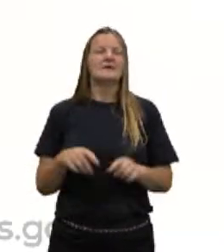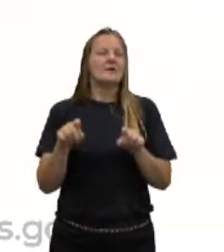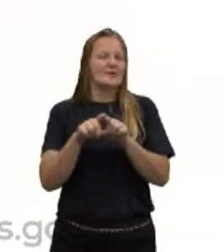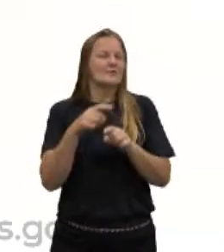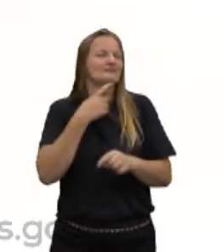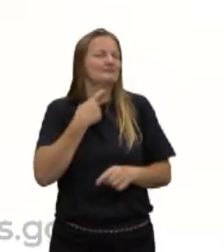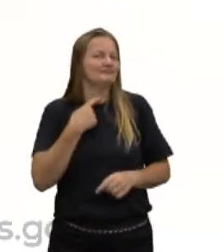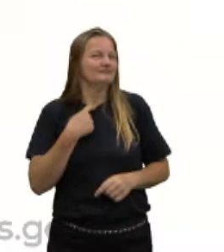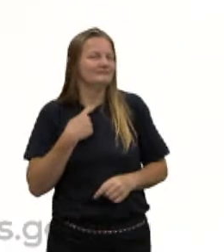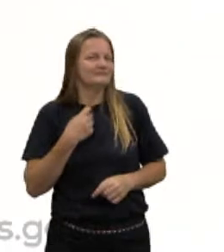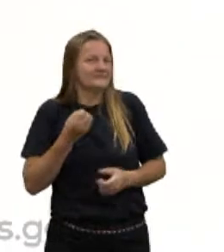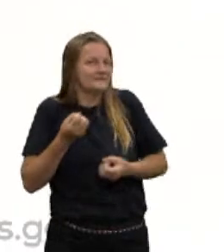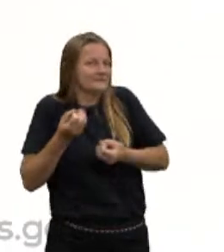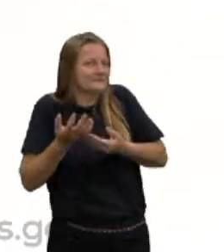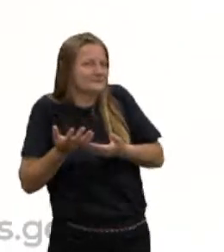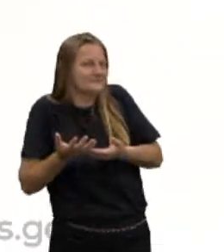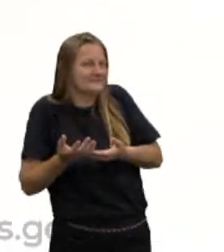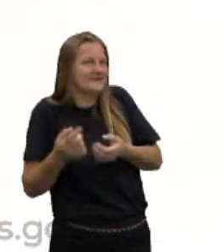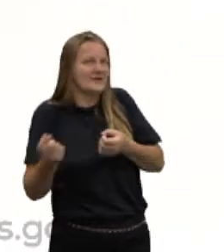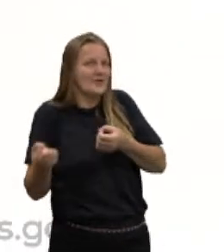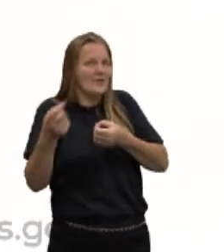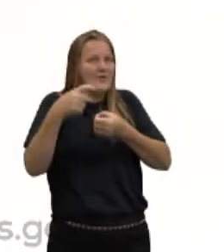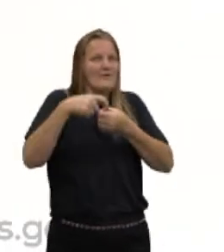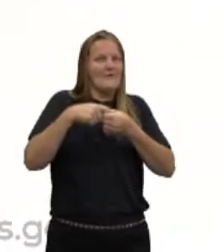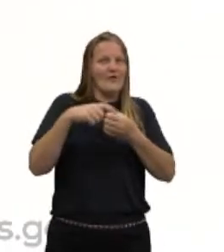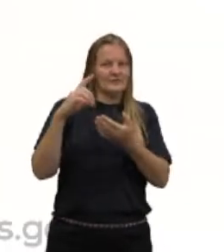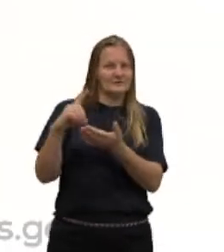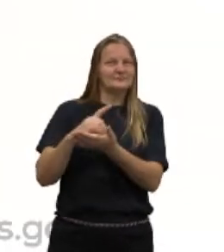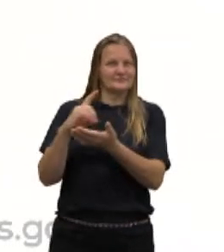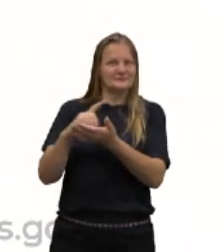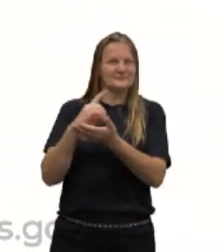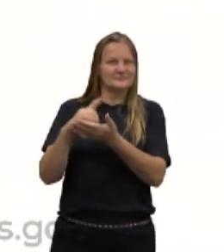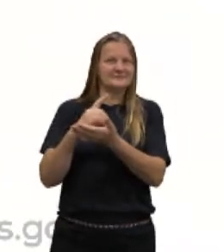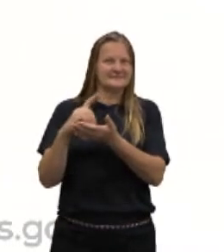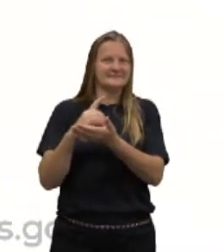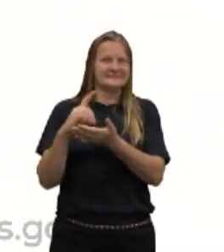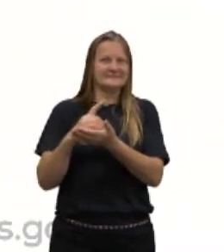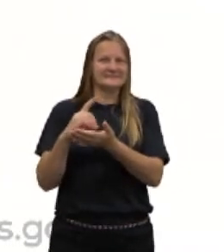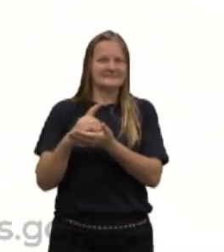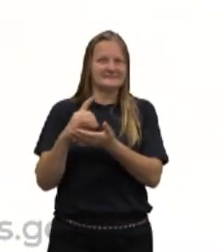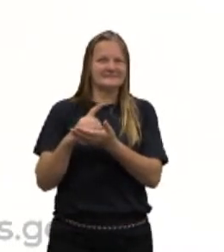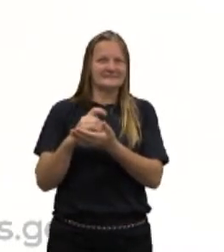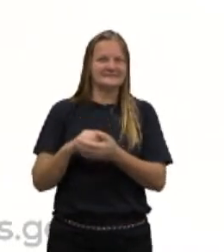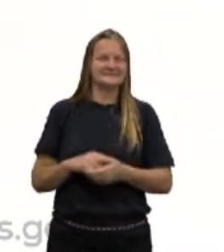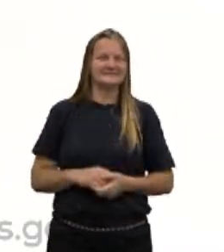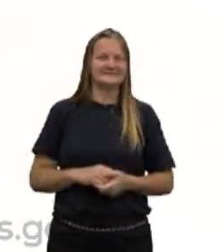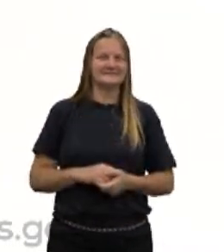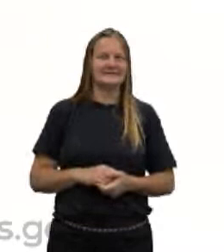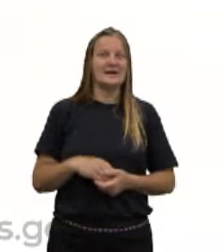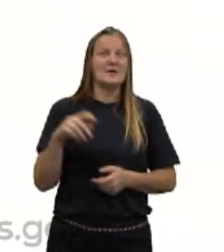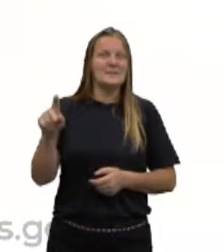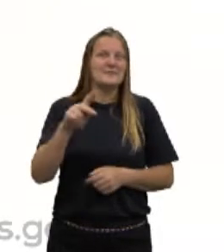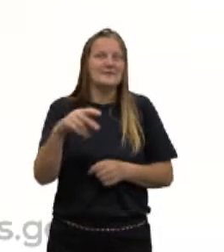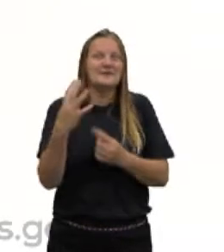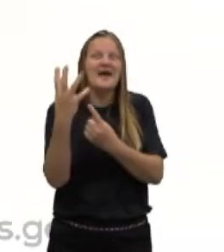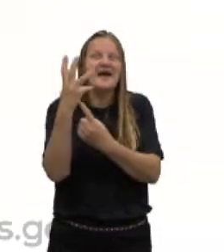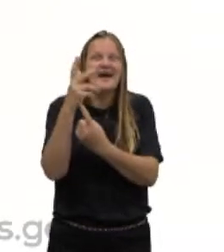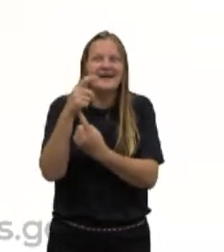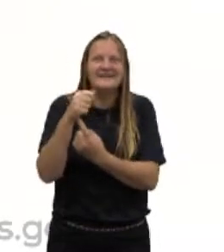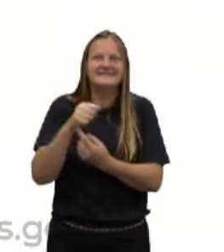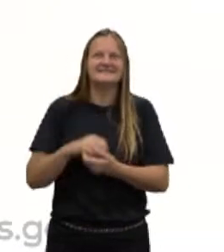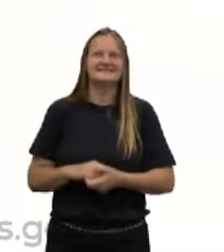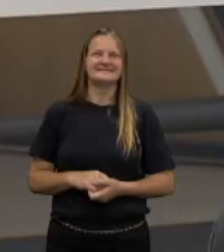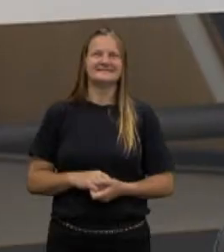À vontade, Luciana. Volta lá para o dicionário lá. Vai achar a dela ali agora. Opa, aqui. Mas